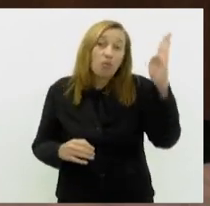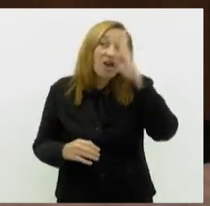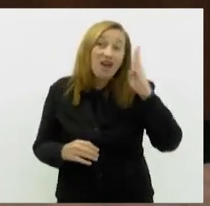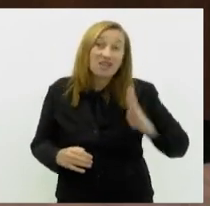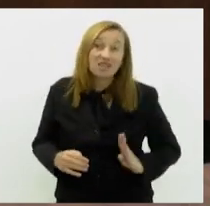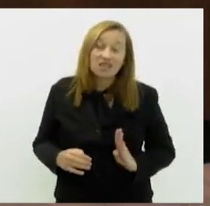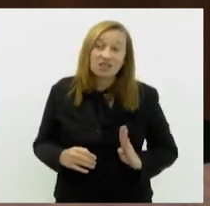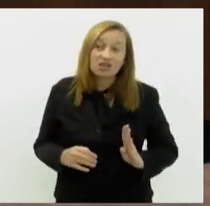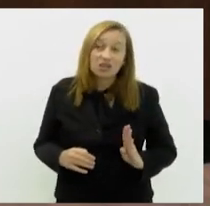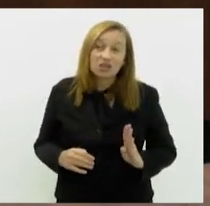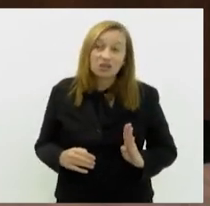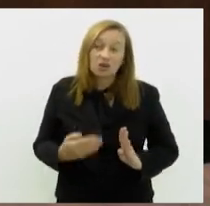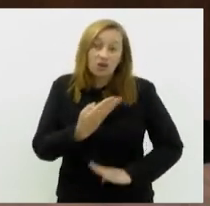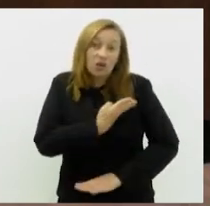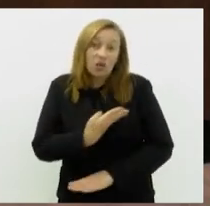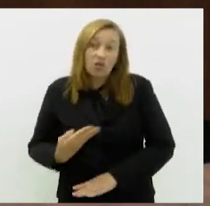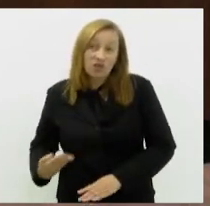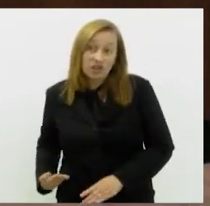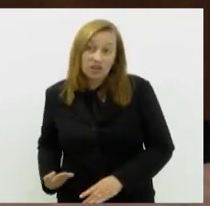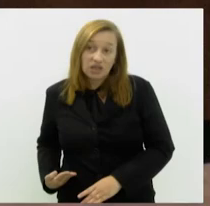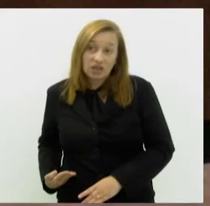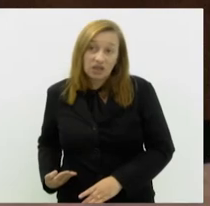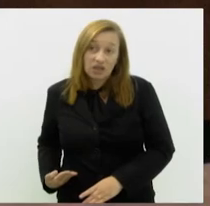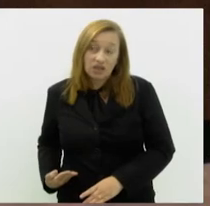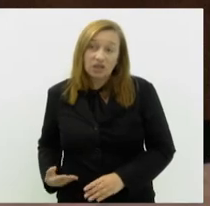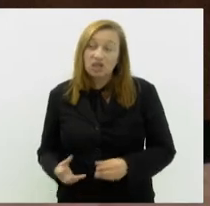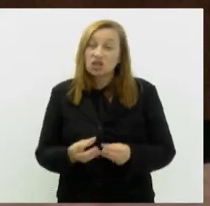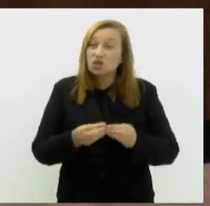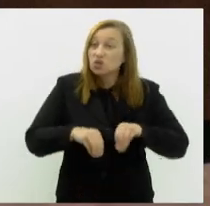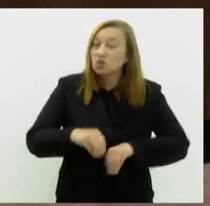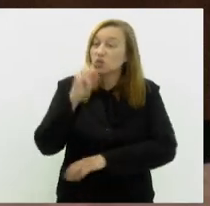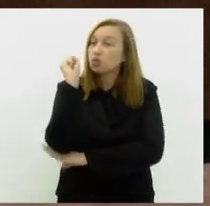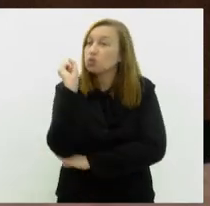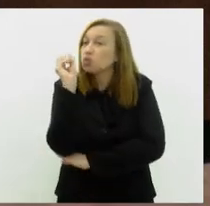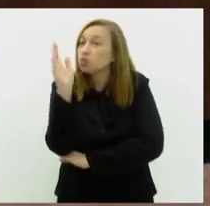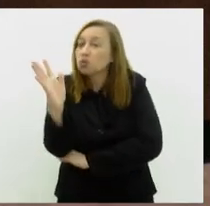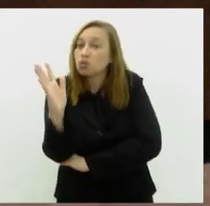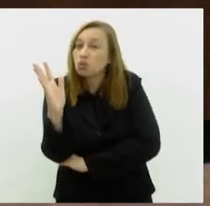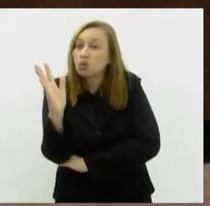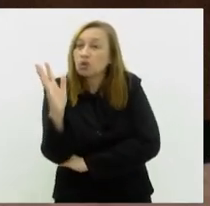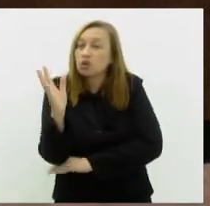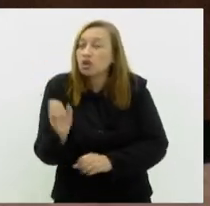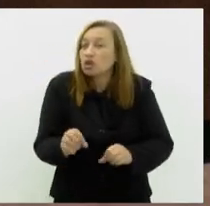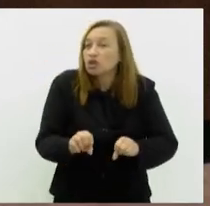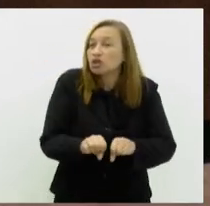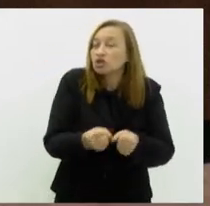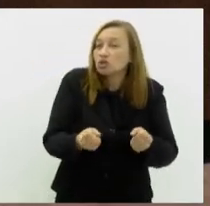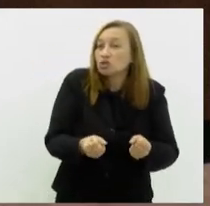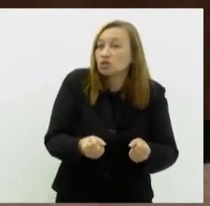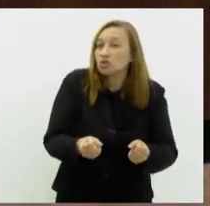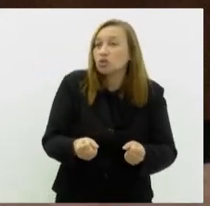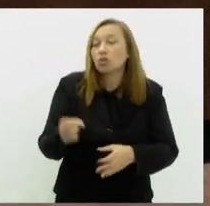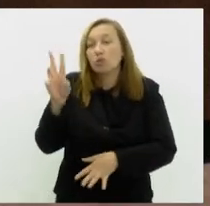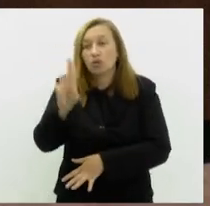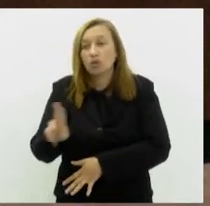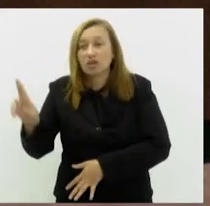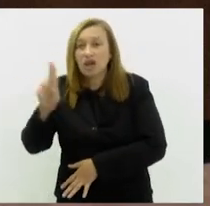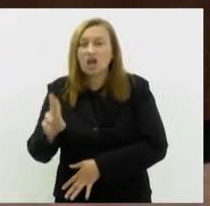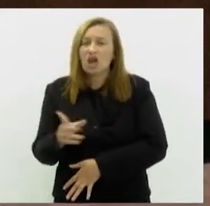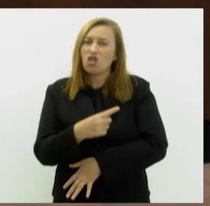foi governado por alguém que destruiu a Amazônia, asfixiou a cultura, a universidade. Nem por isso nós,